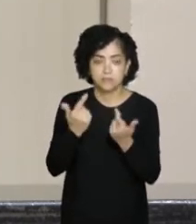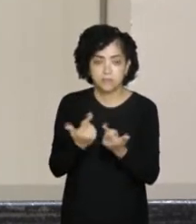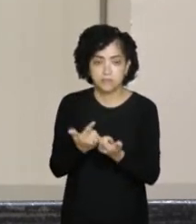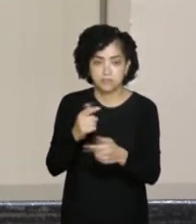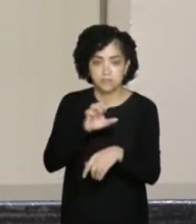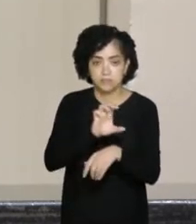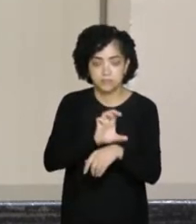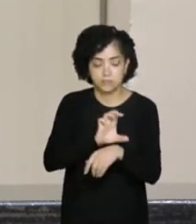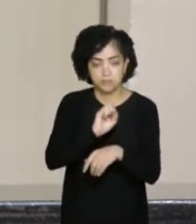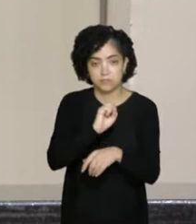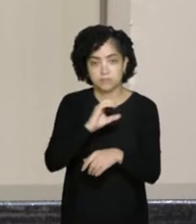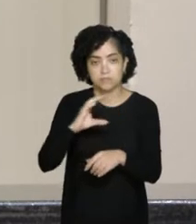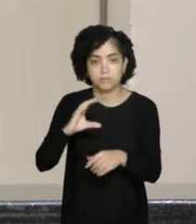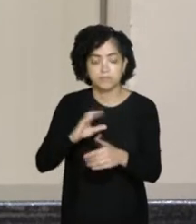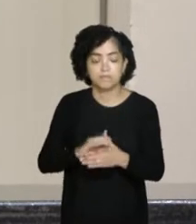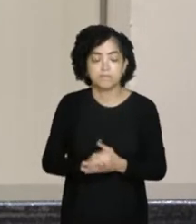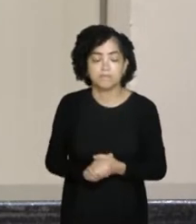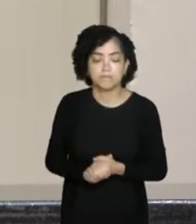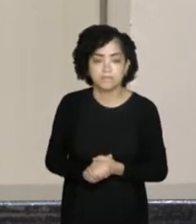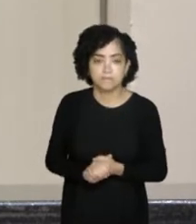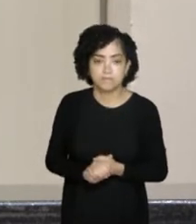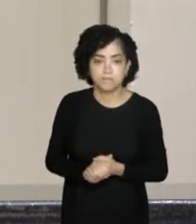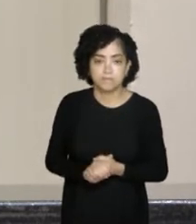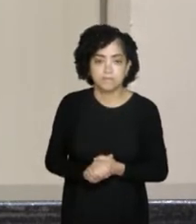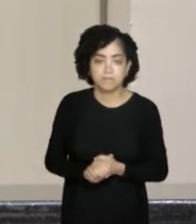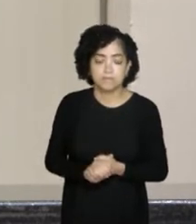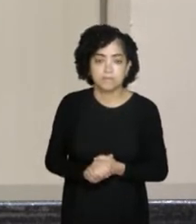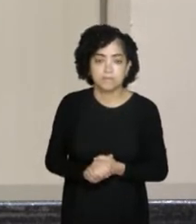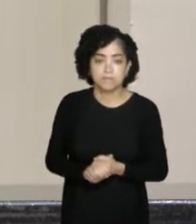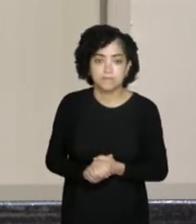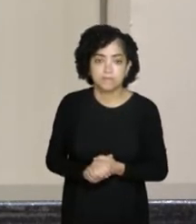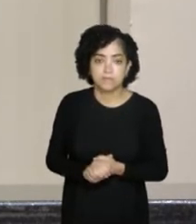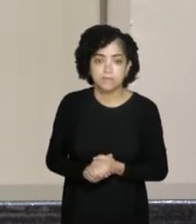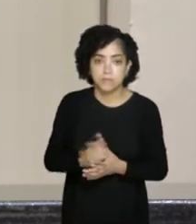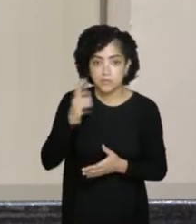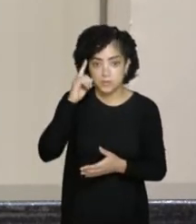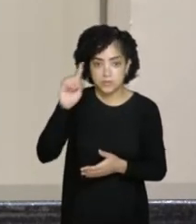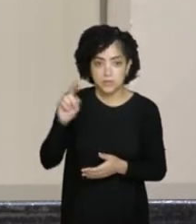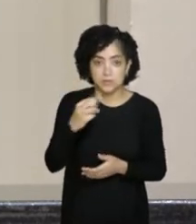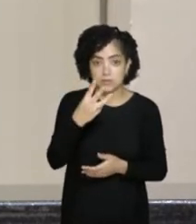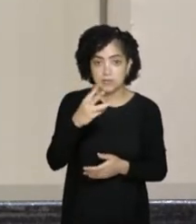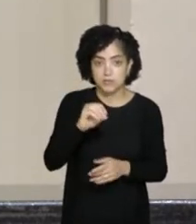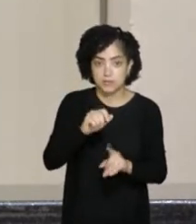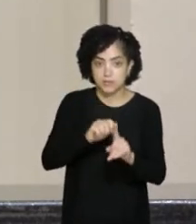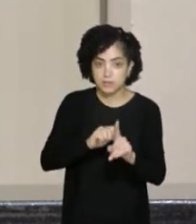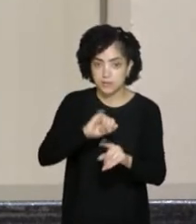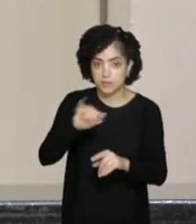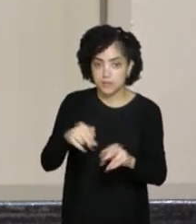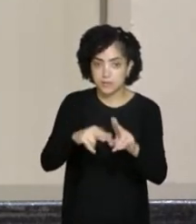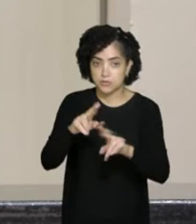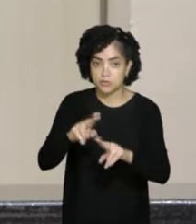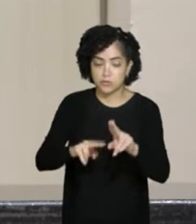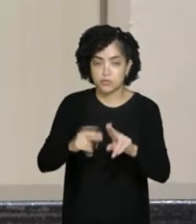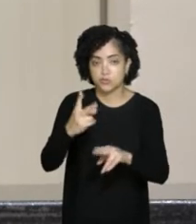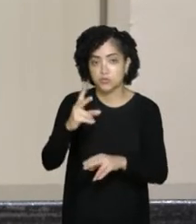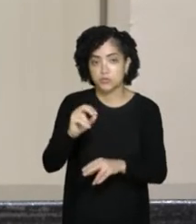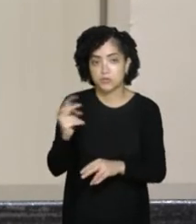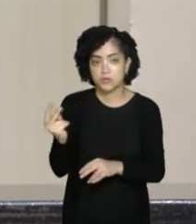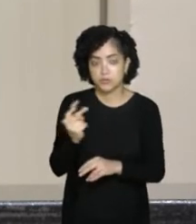Assembleia Legislativa do Estado de Santa Catarina, realizada em 30 de junho de